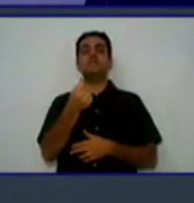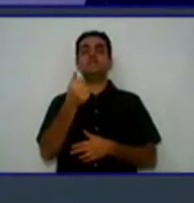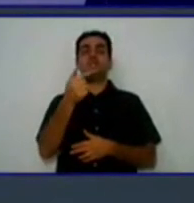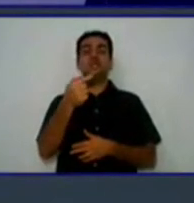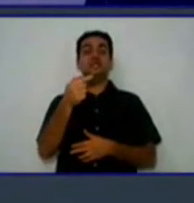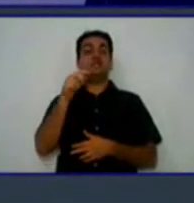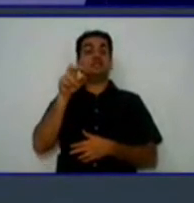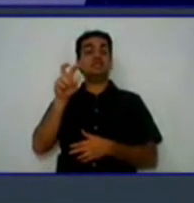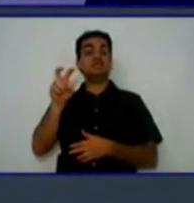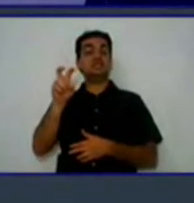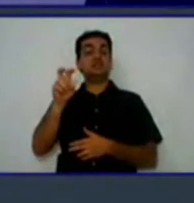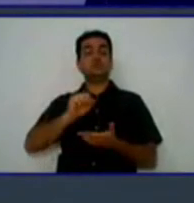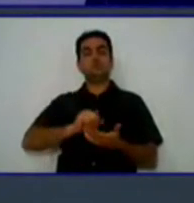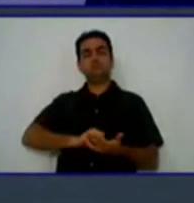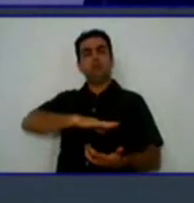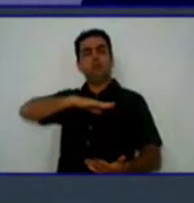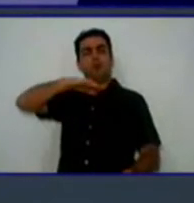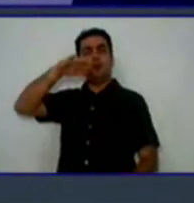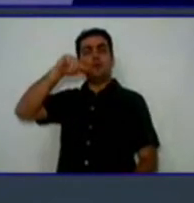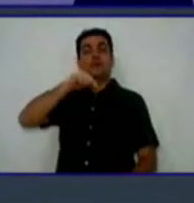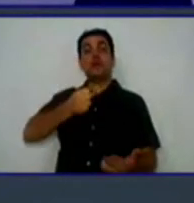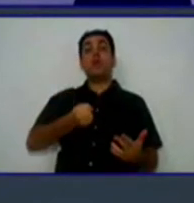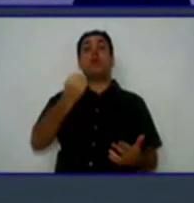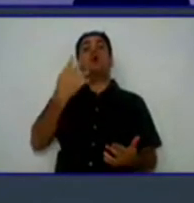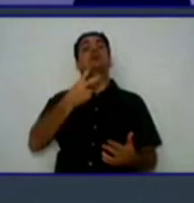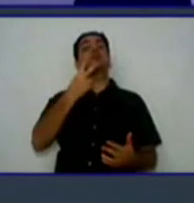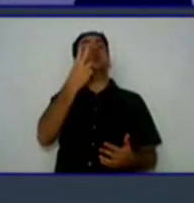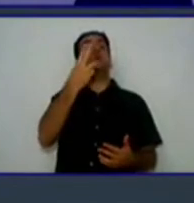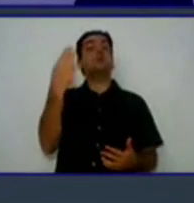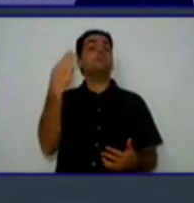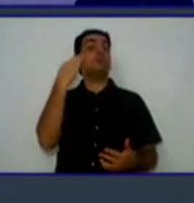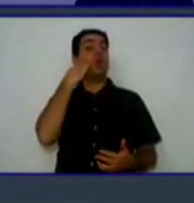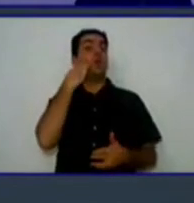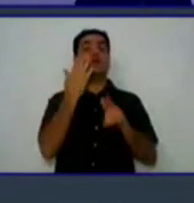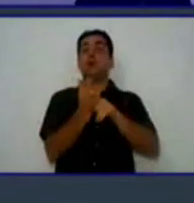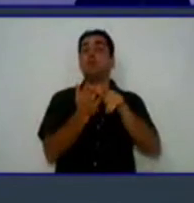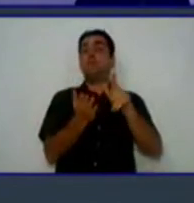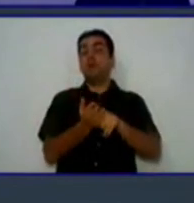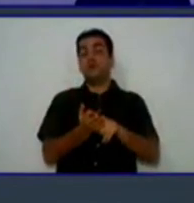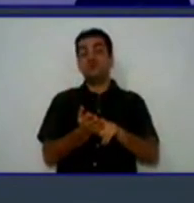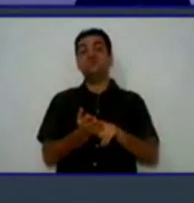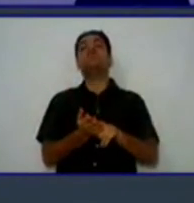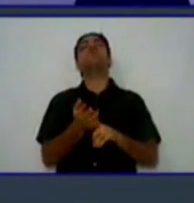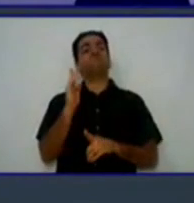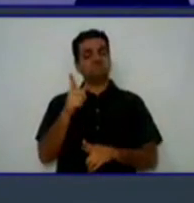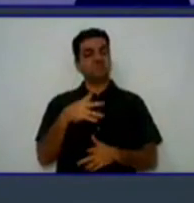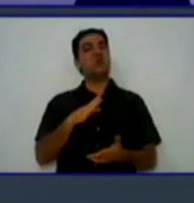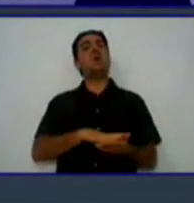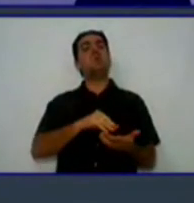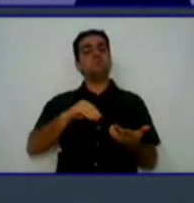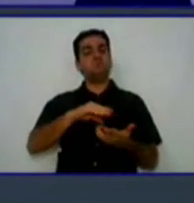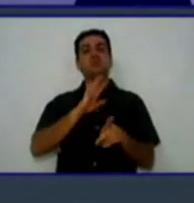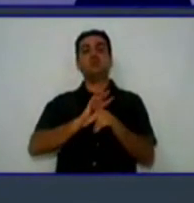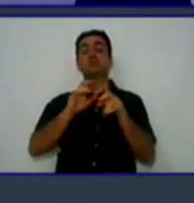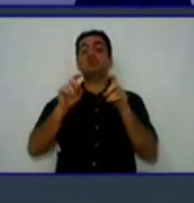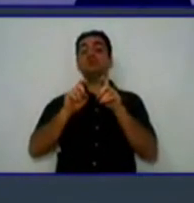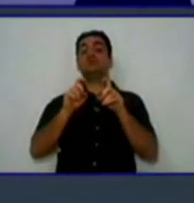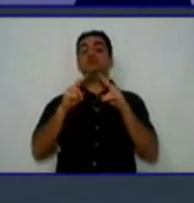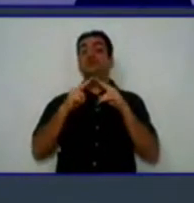7.675 volumes, com quase 2 milhões de folhas digitalizadas. A